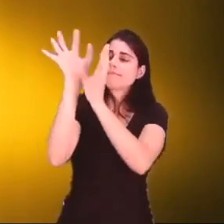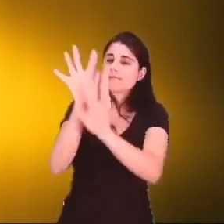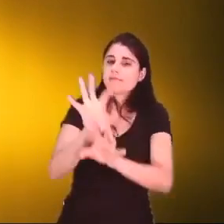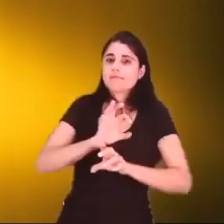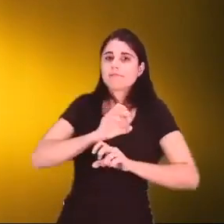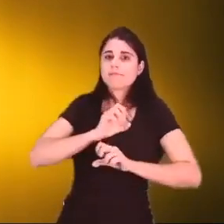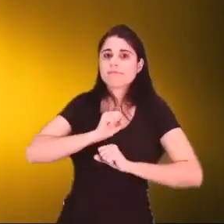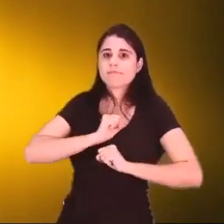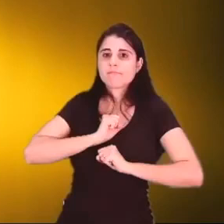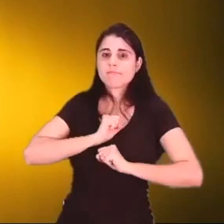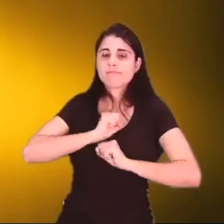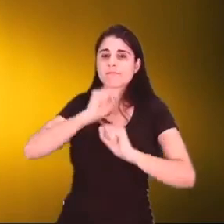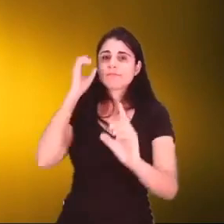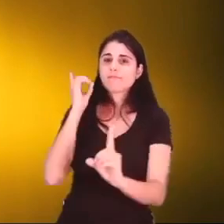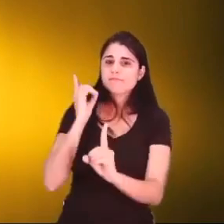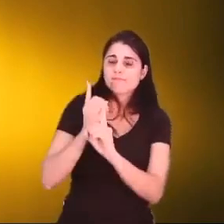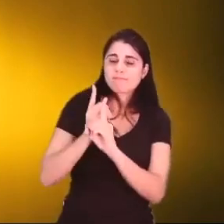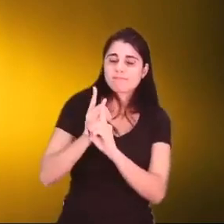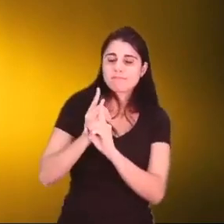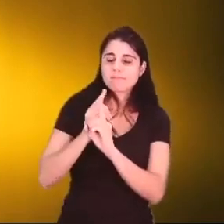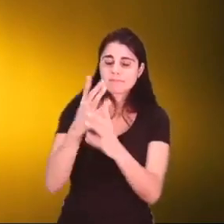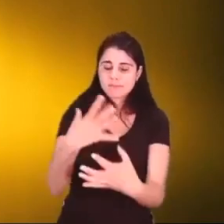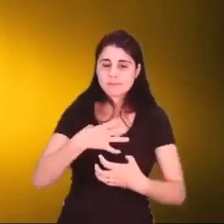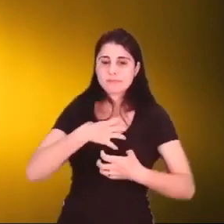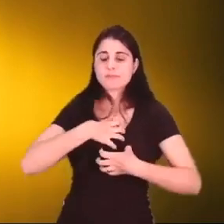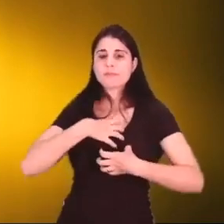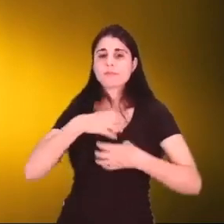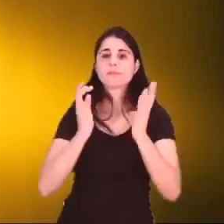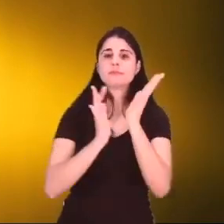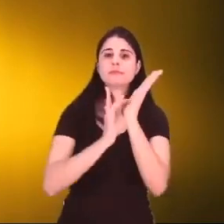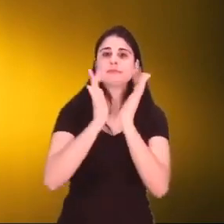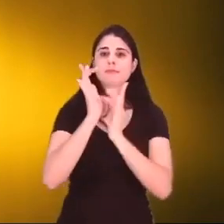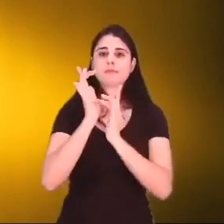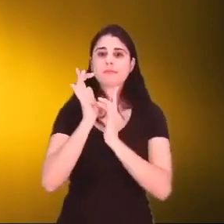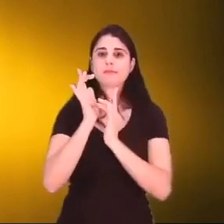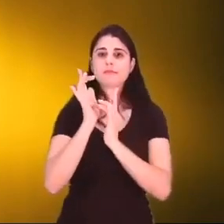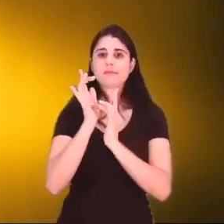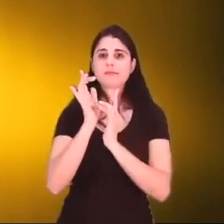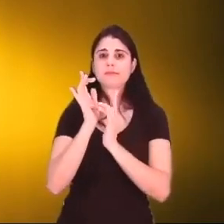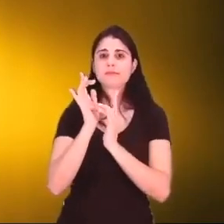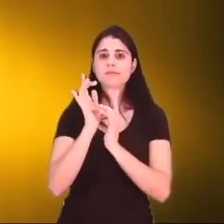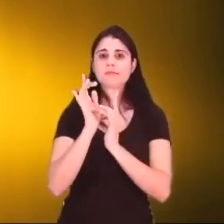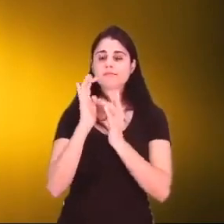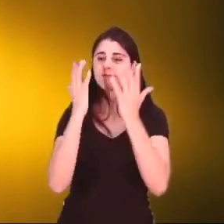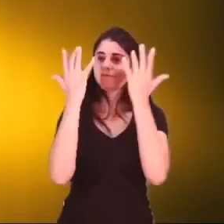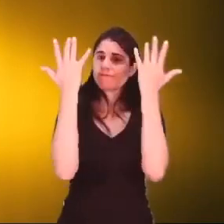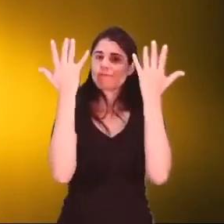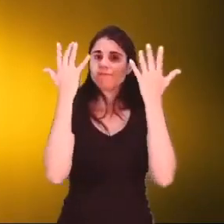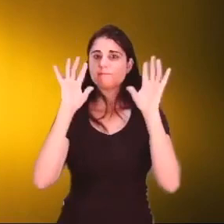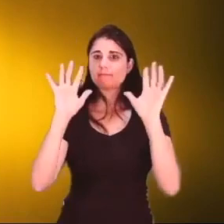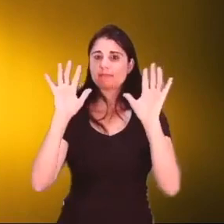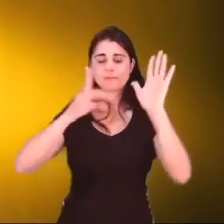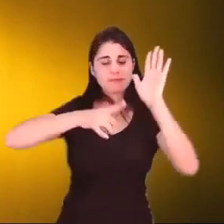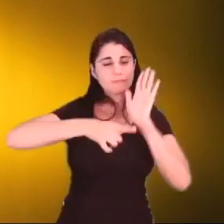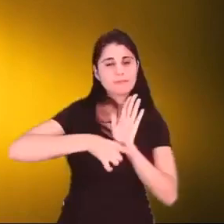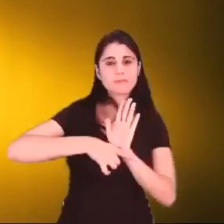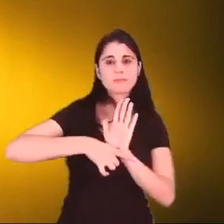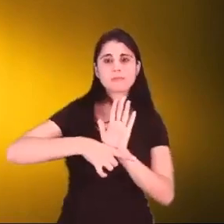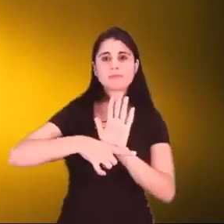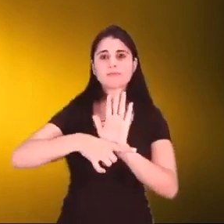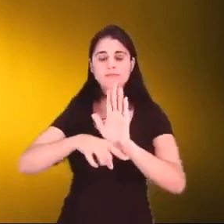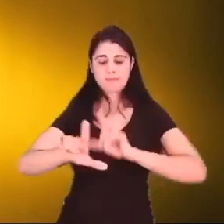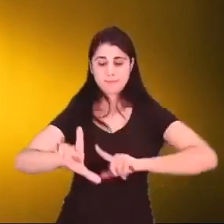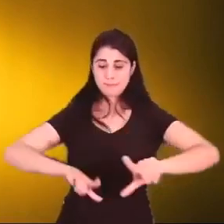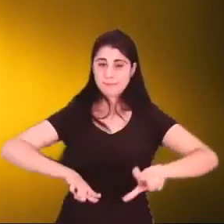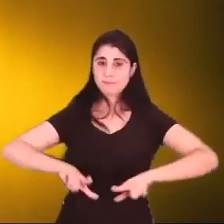encontrarmos Jesus e sermos as suas mãos que operam no